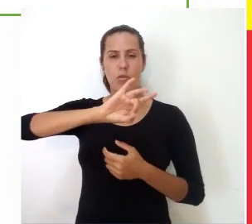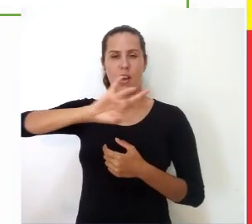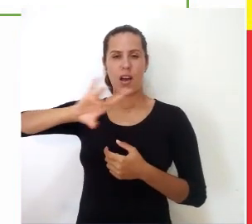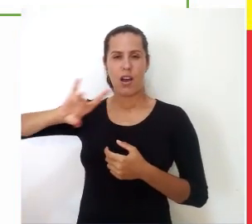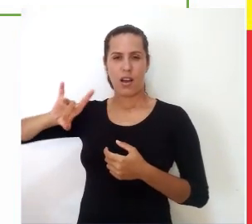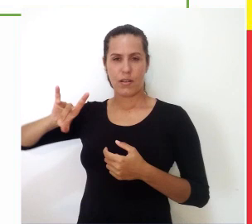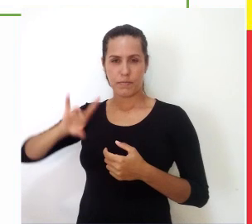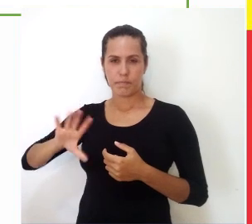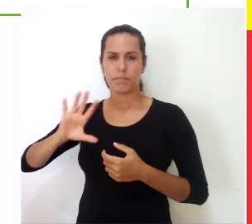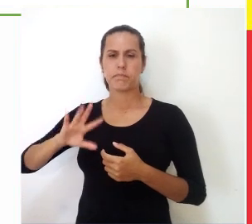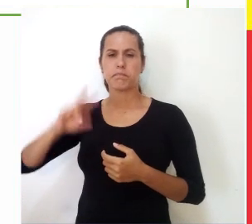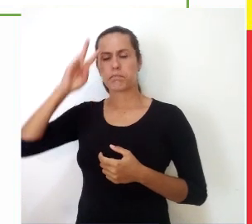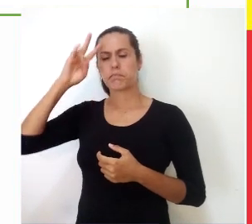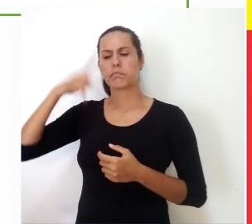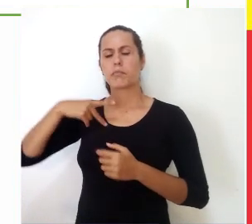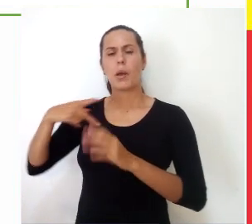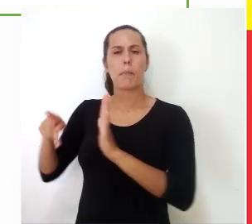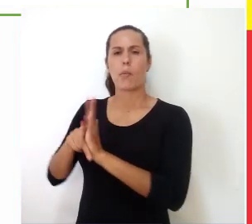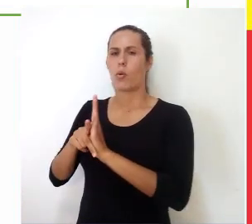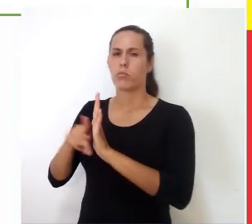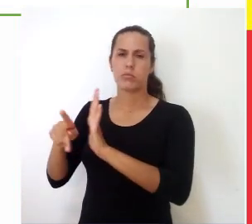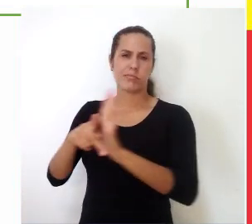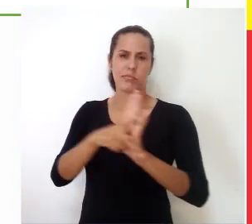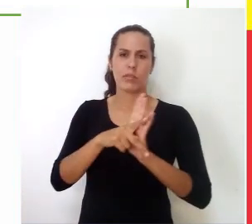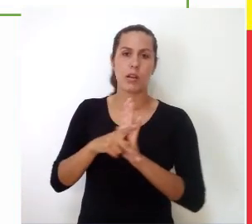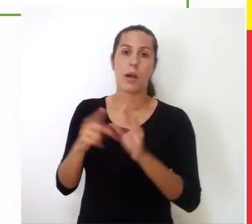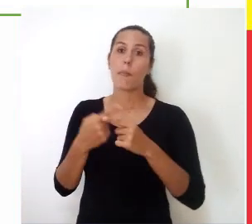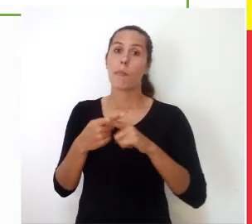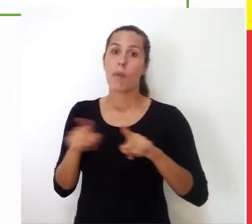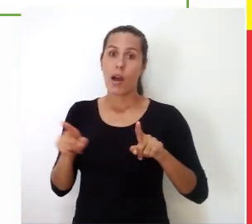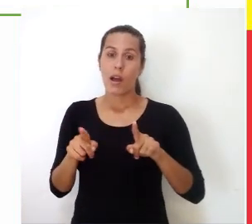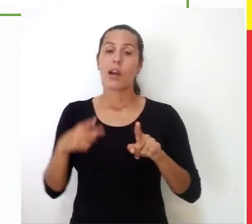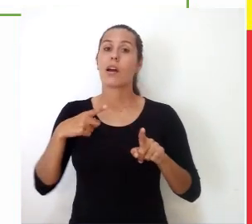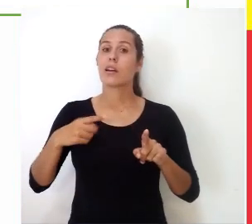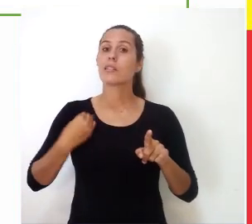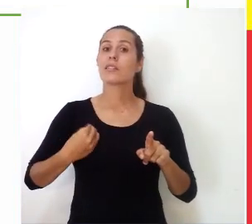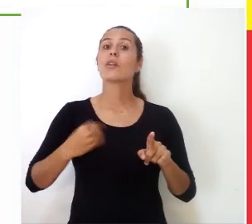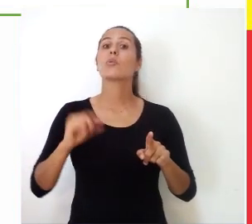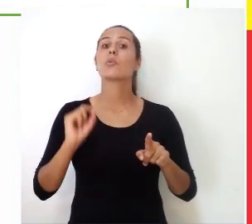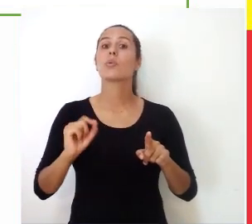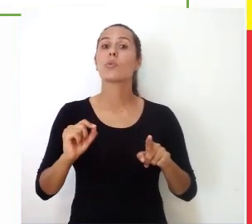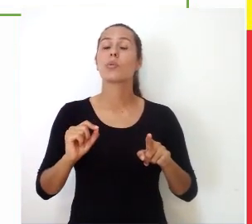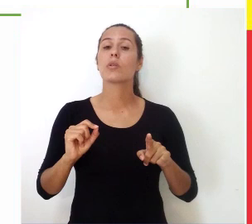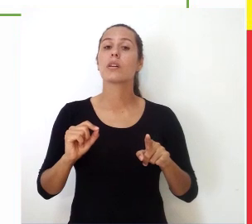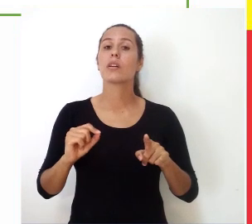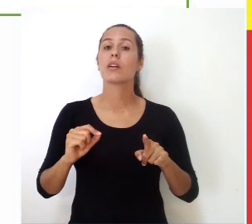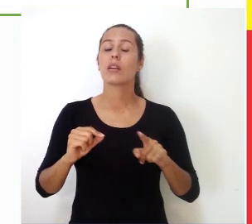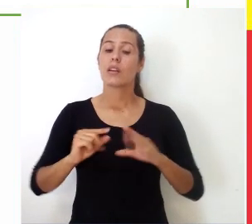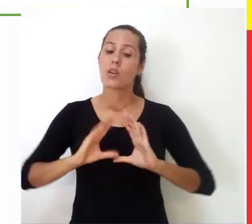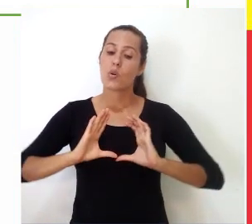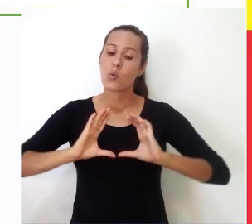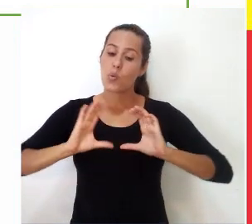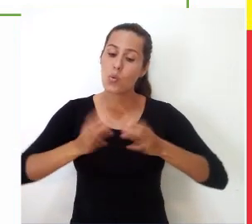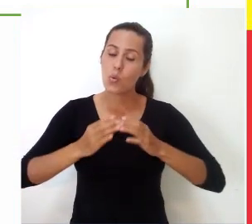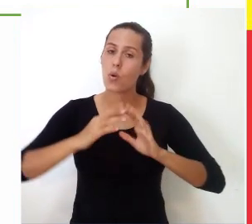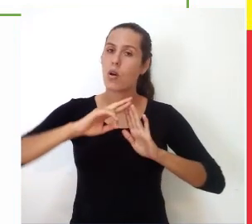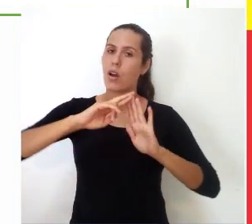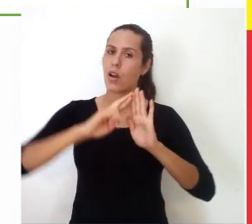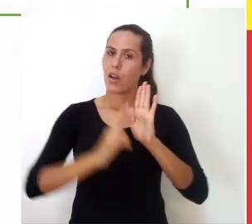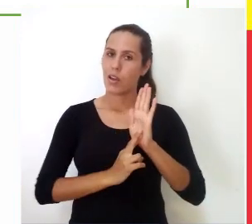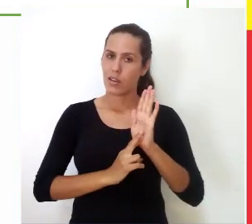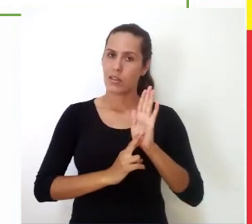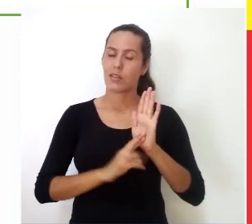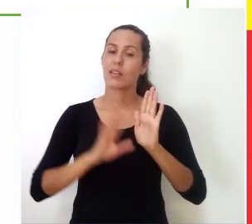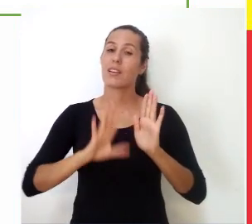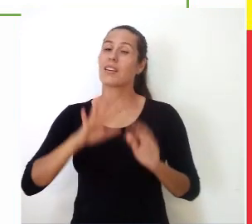características particulares, possuem uma mínima moralia, ou seja, um código de conduta que, de